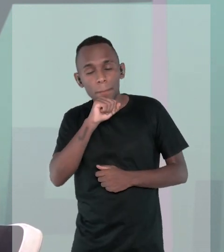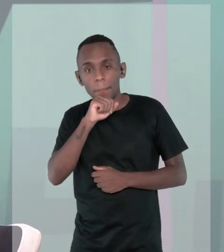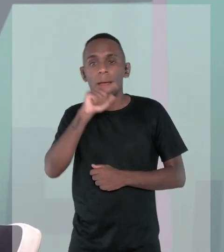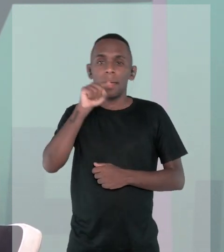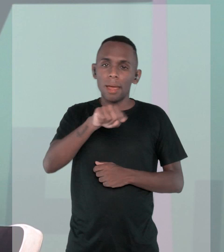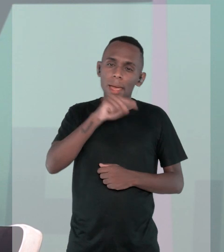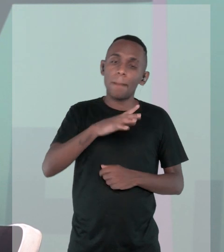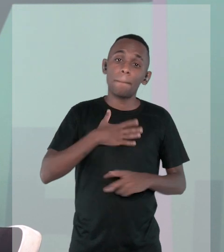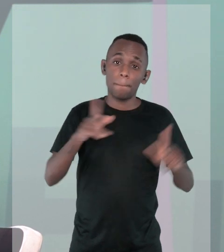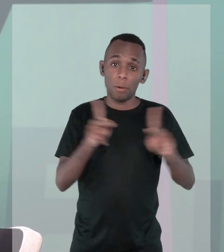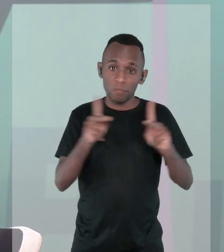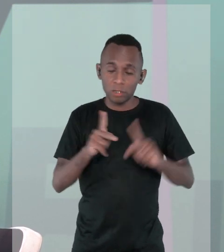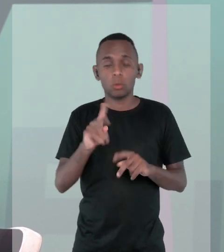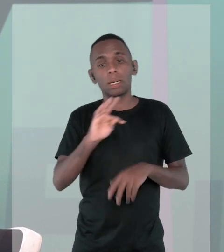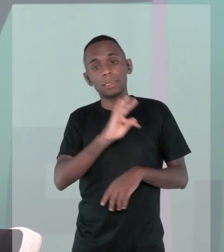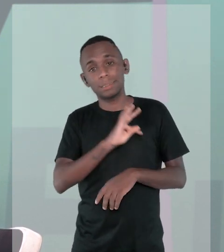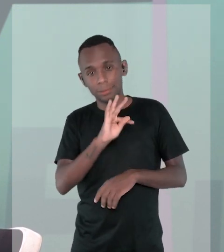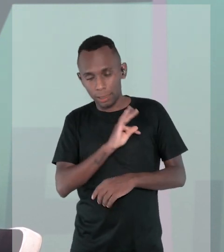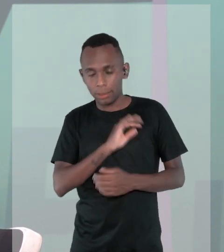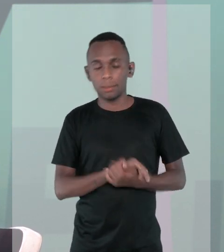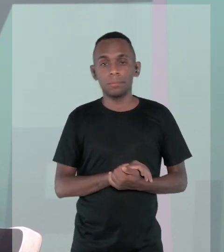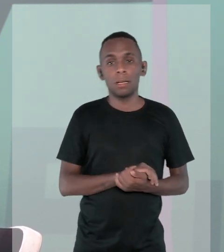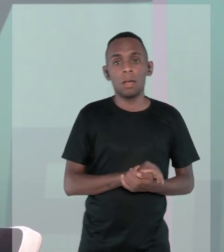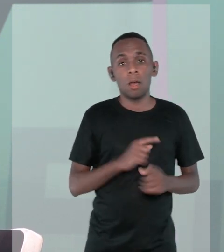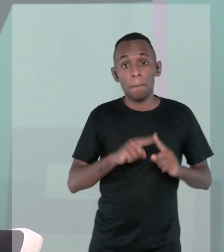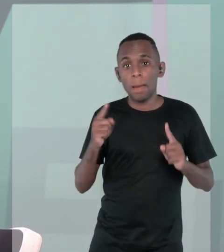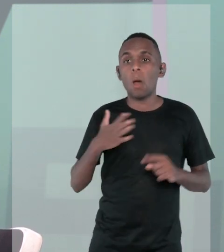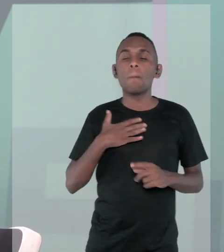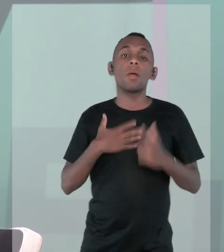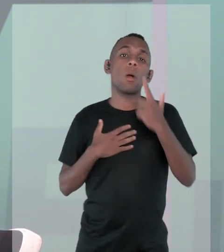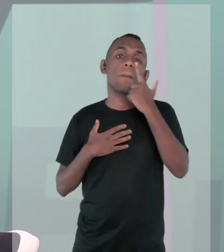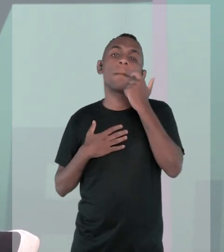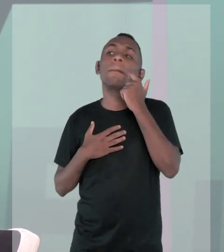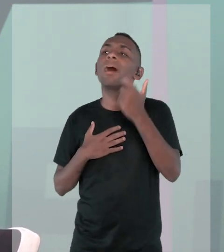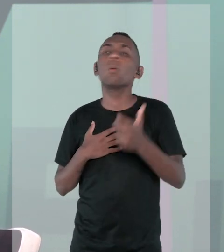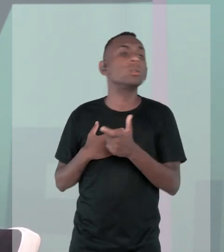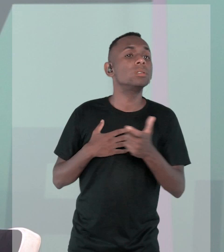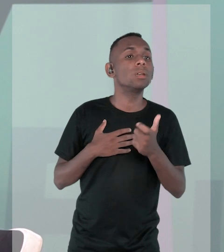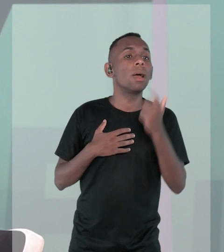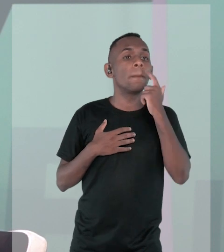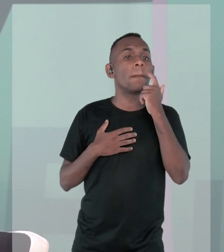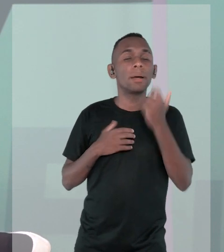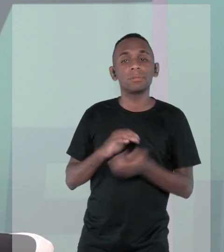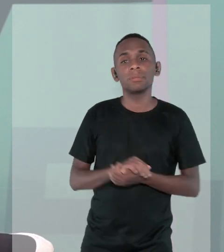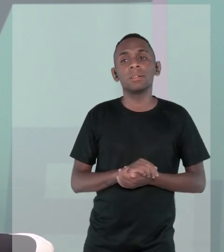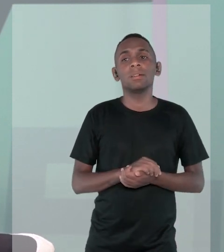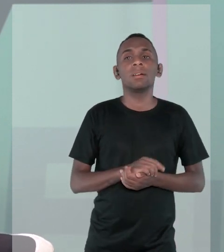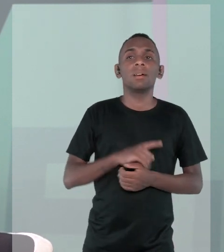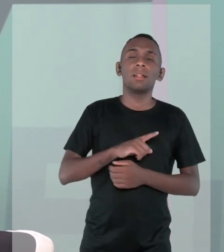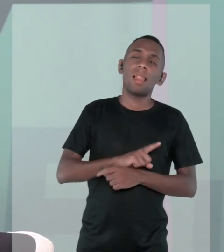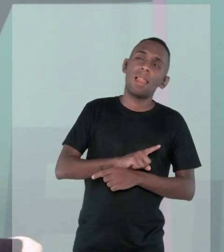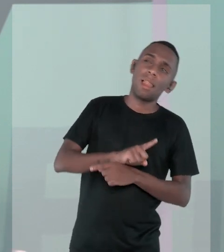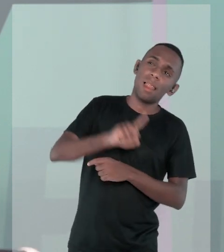minha grande professora técnica. Mas o meu pai, cadê o papai? Lá em